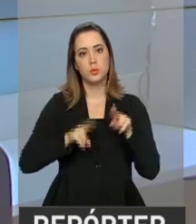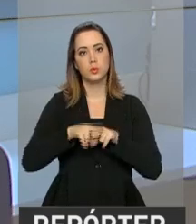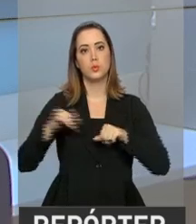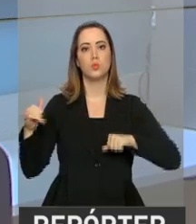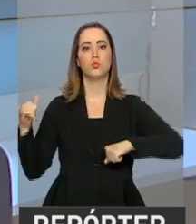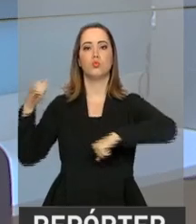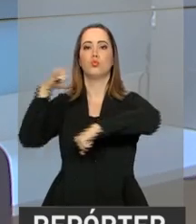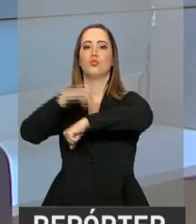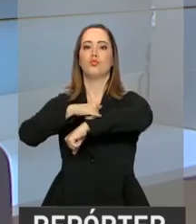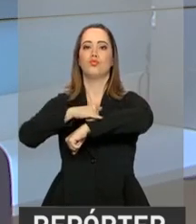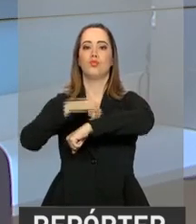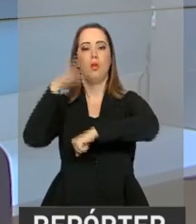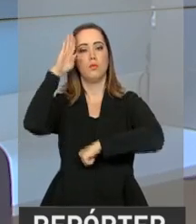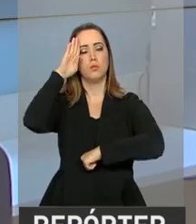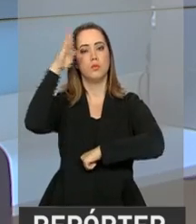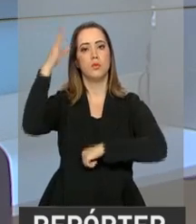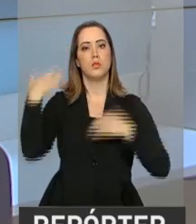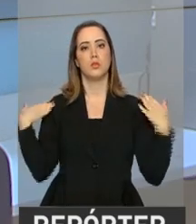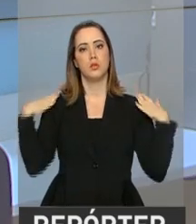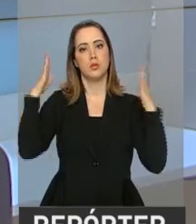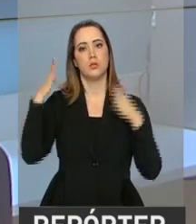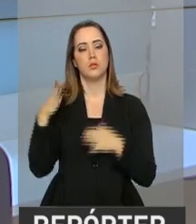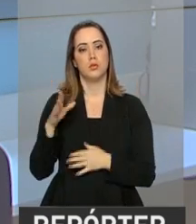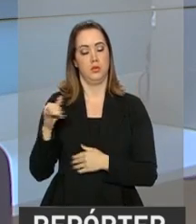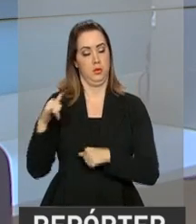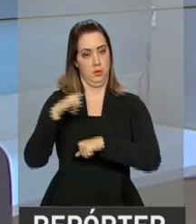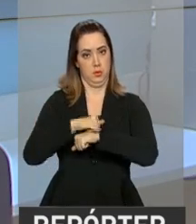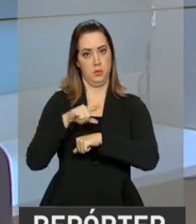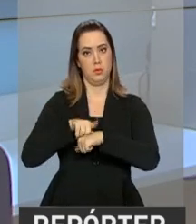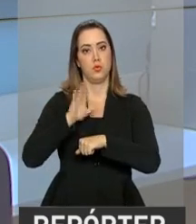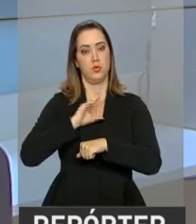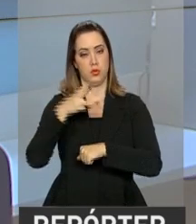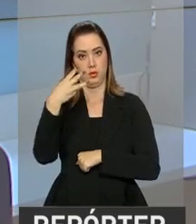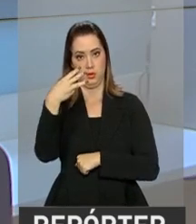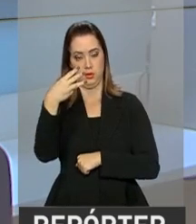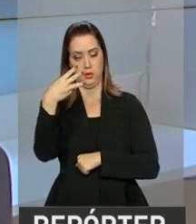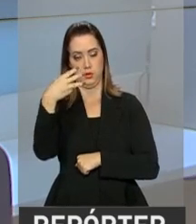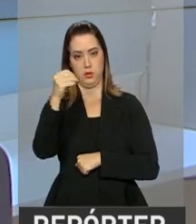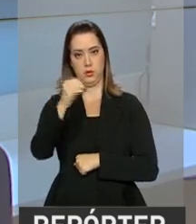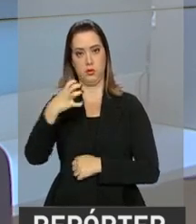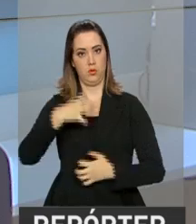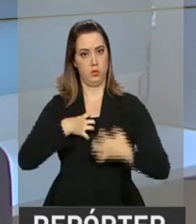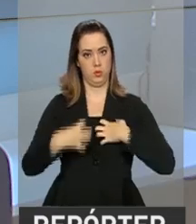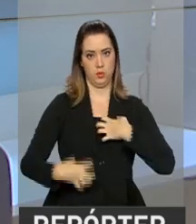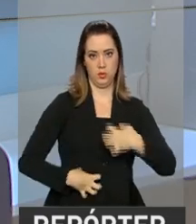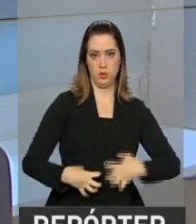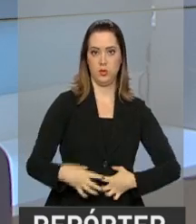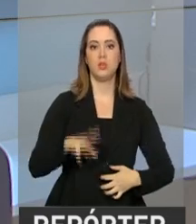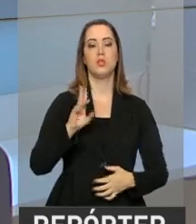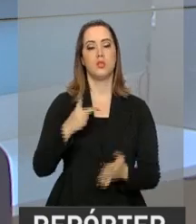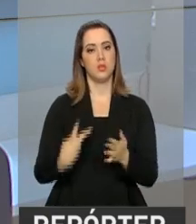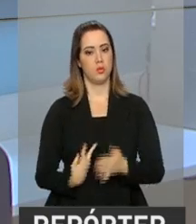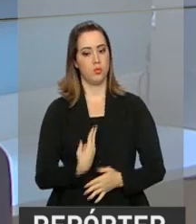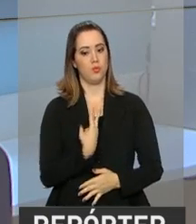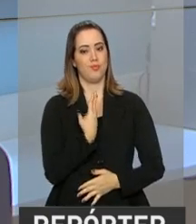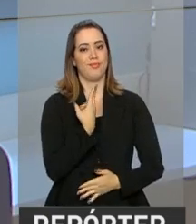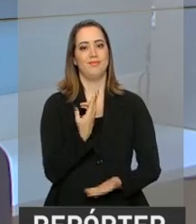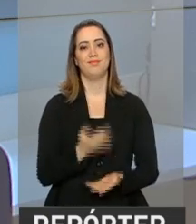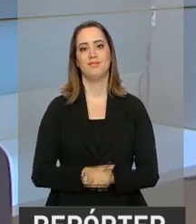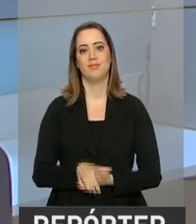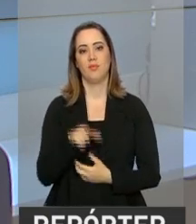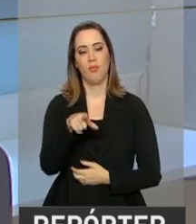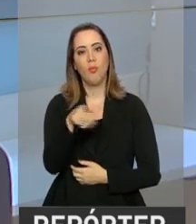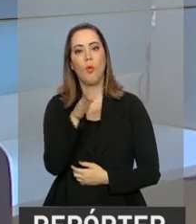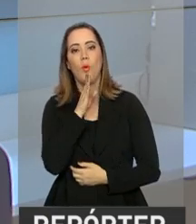já transportaram 24 órgãos para transplante a repórter Taísa Dias foi conhecer de perto uma dessas histórias da